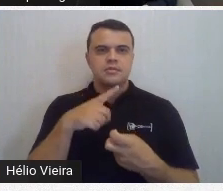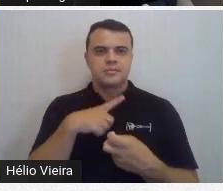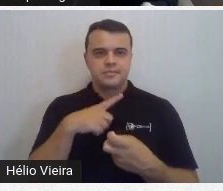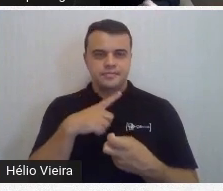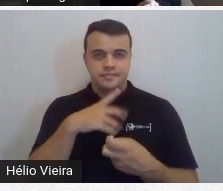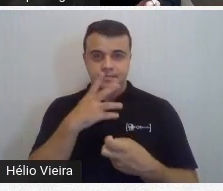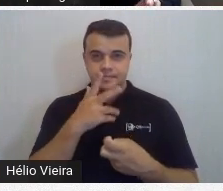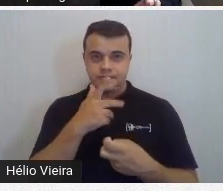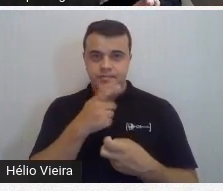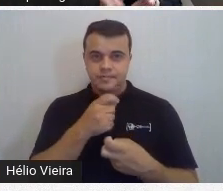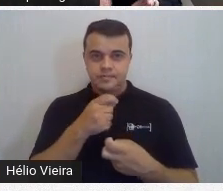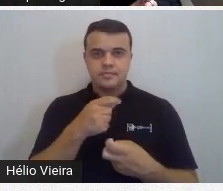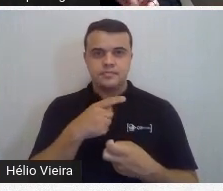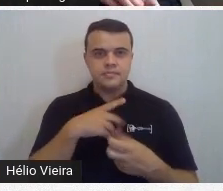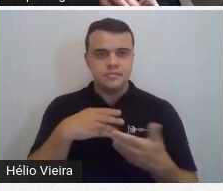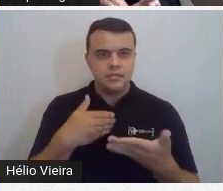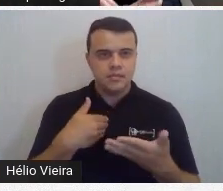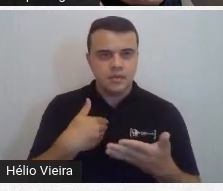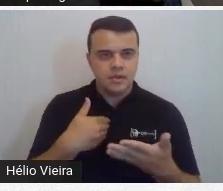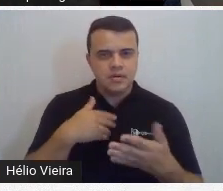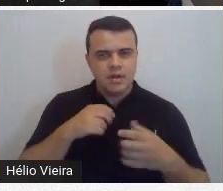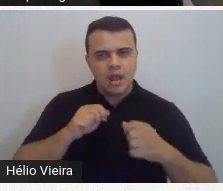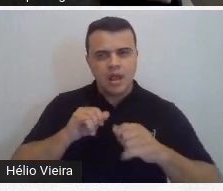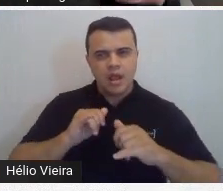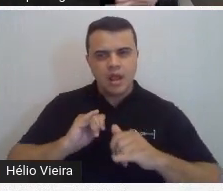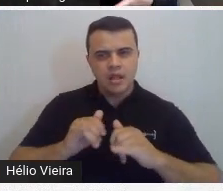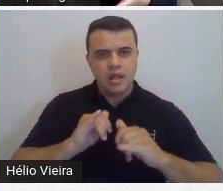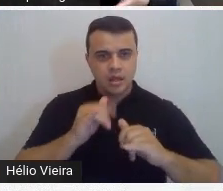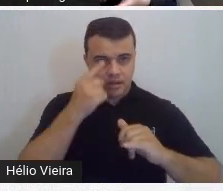estéticas, então eu tenho manifestos e